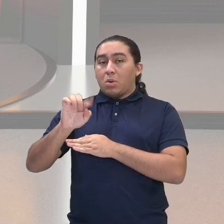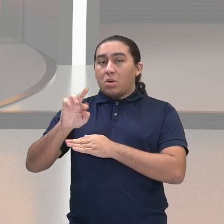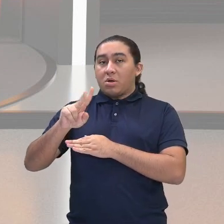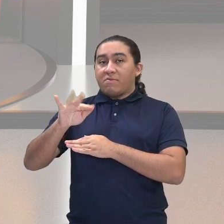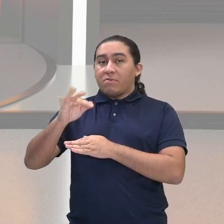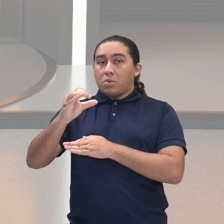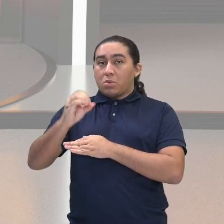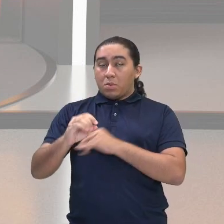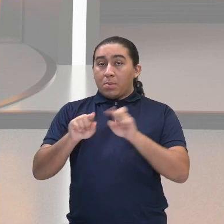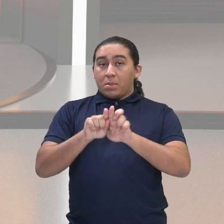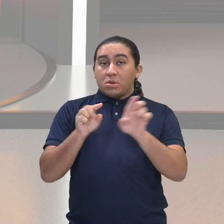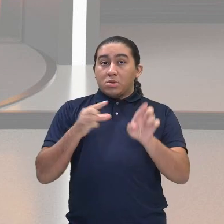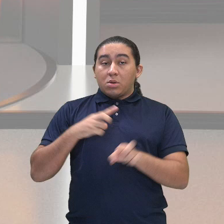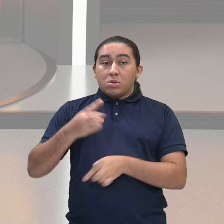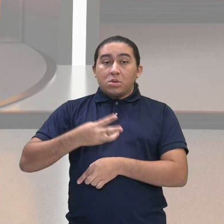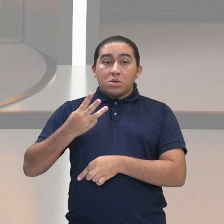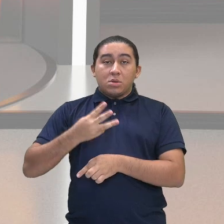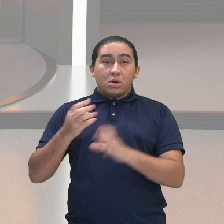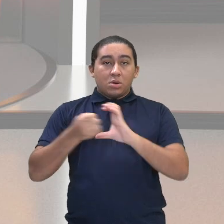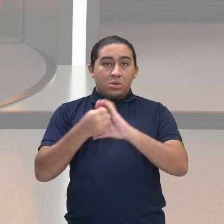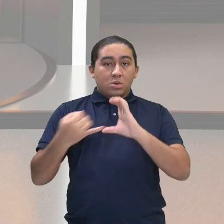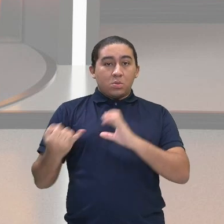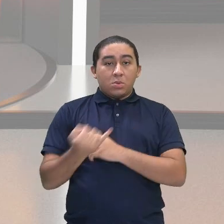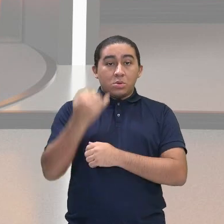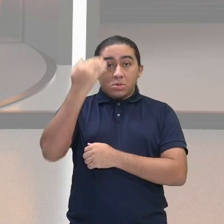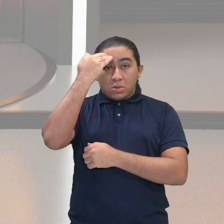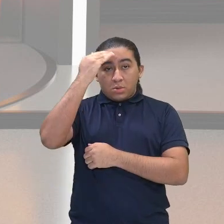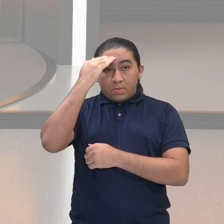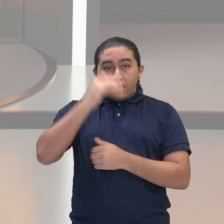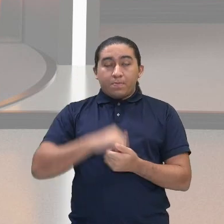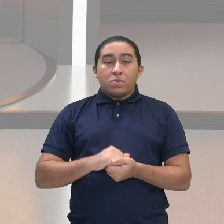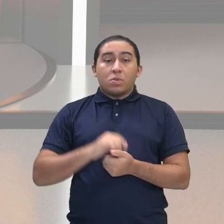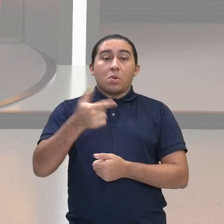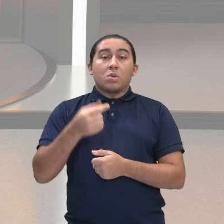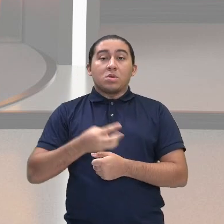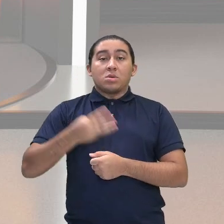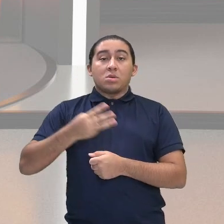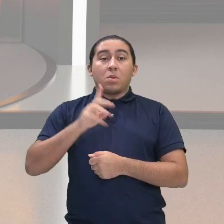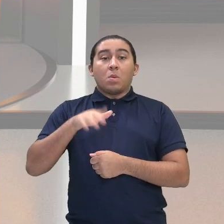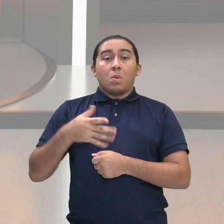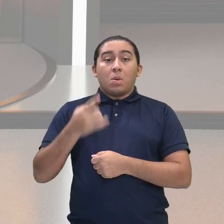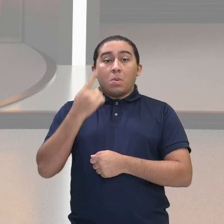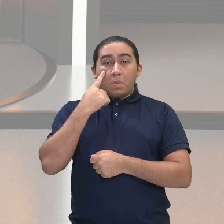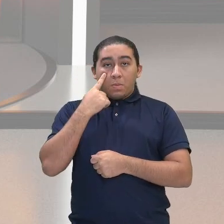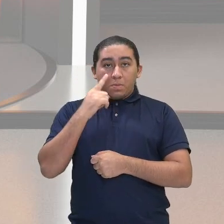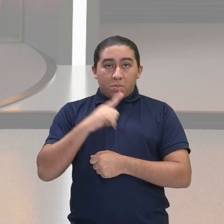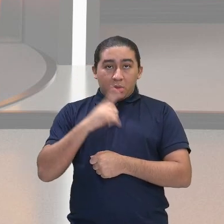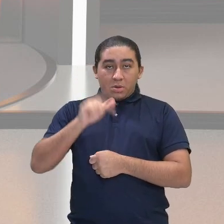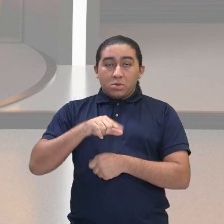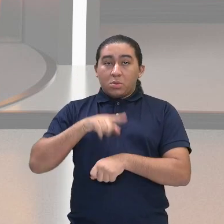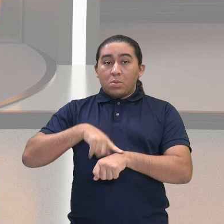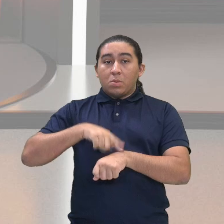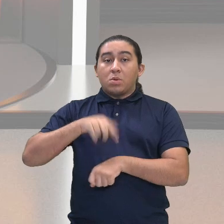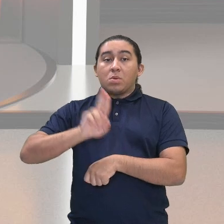gente entender essa questão. Vamos lá? O próximo ponto que a gente vai verificar aí que houve nesse momento uma chamada